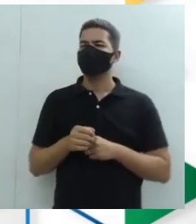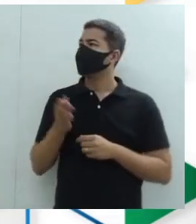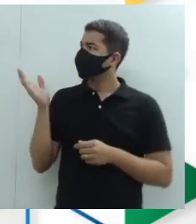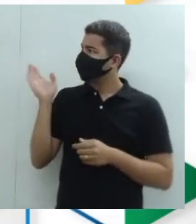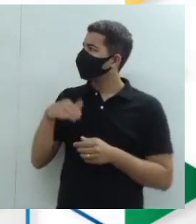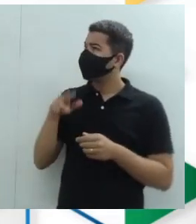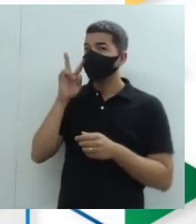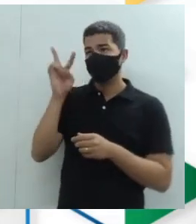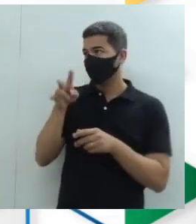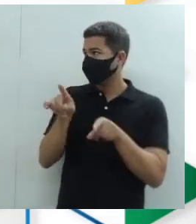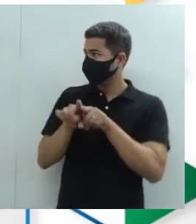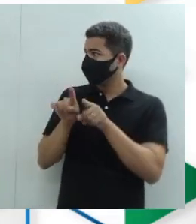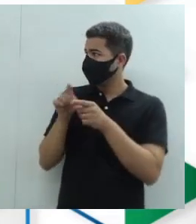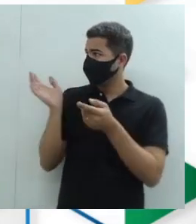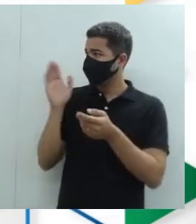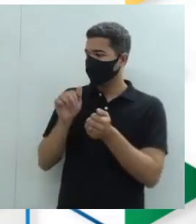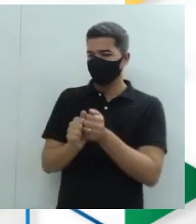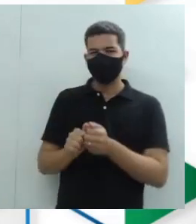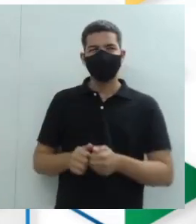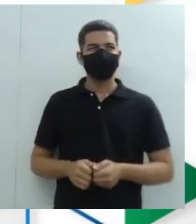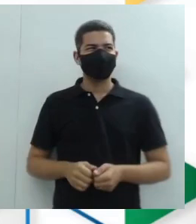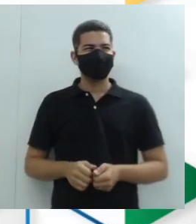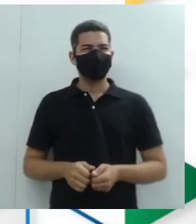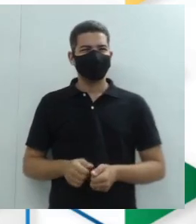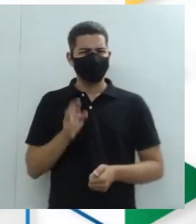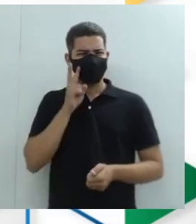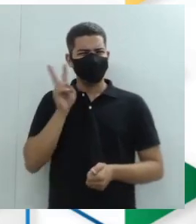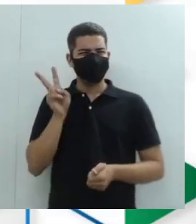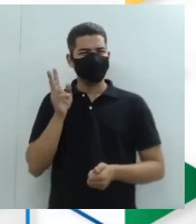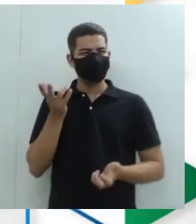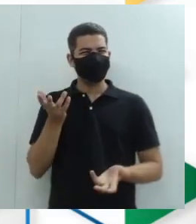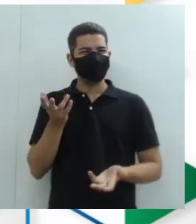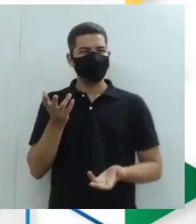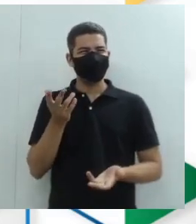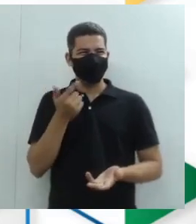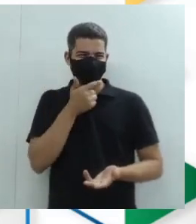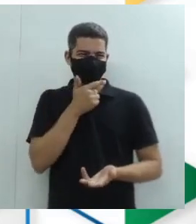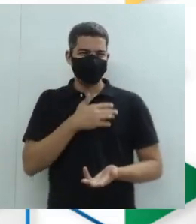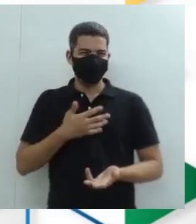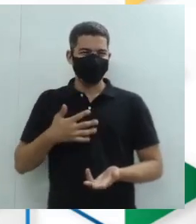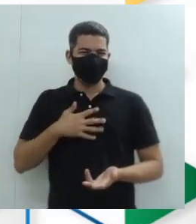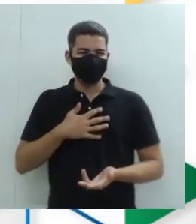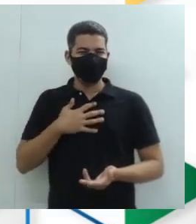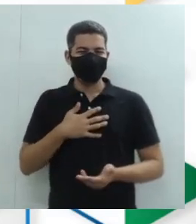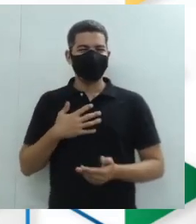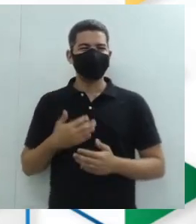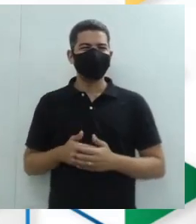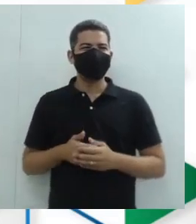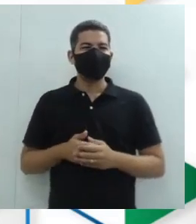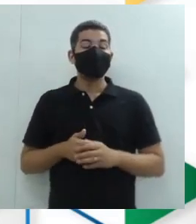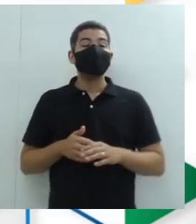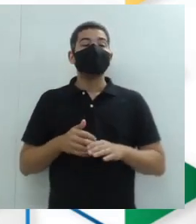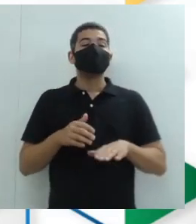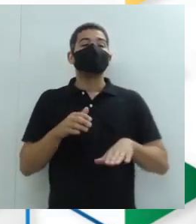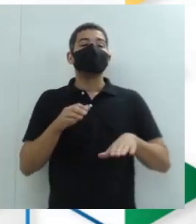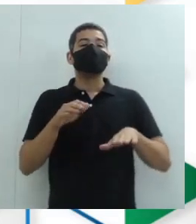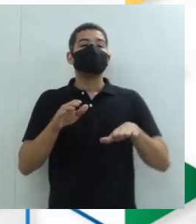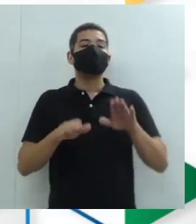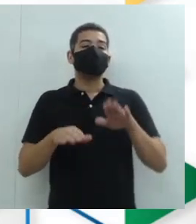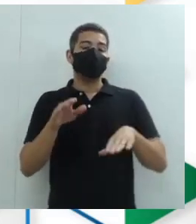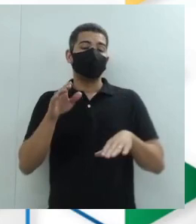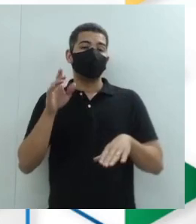também. Gente, o que é que vocês acharam dessa tirinha? Divertida também, né? Provavelmente vocês devem